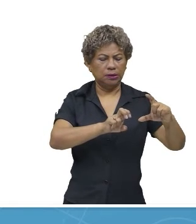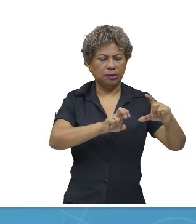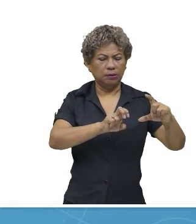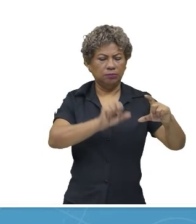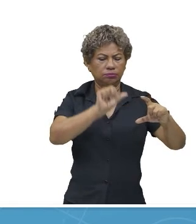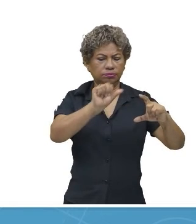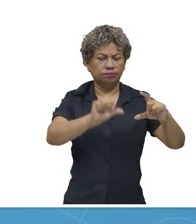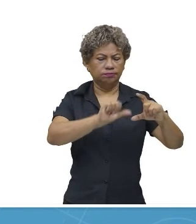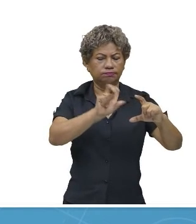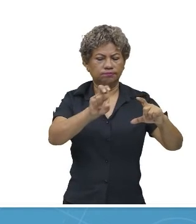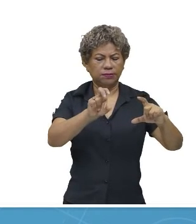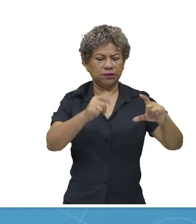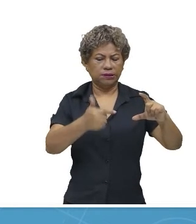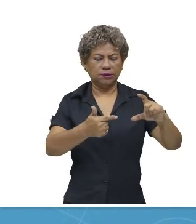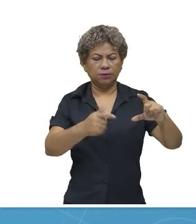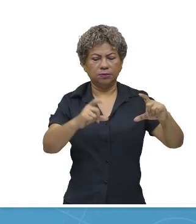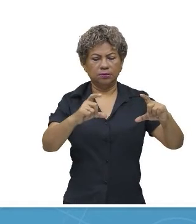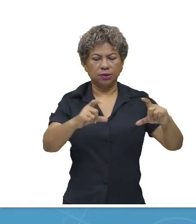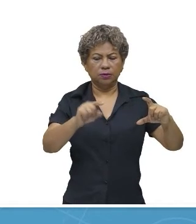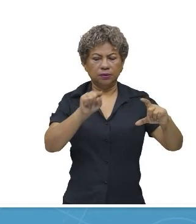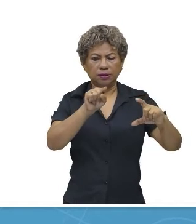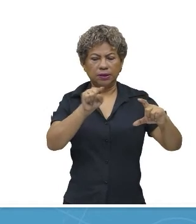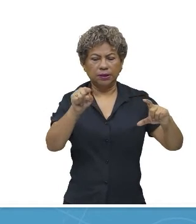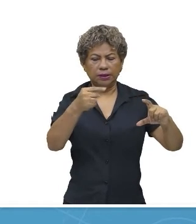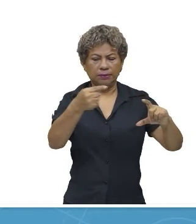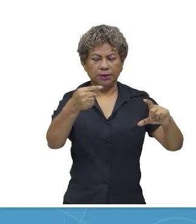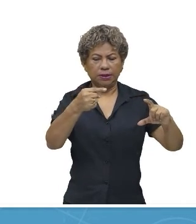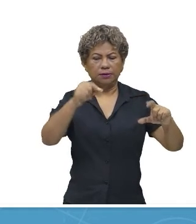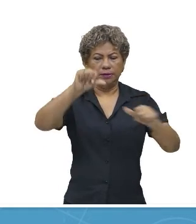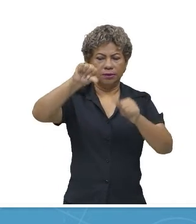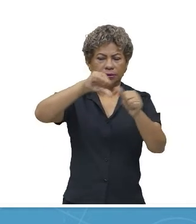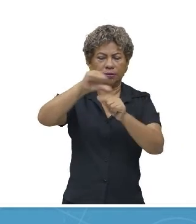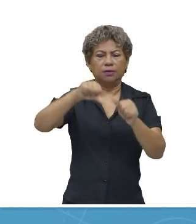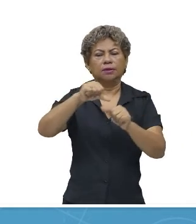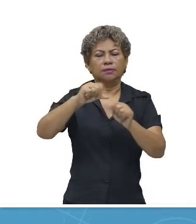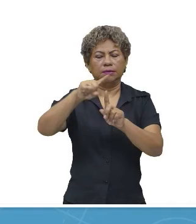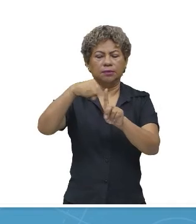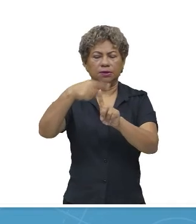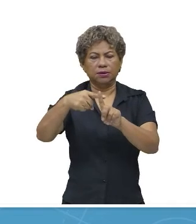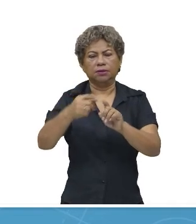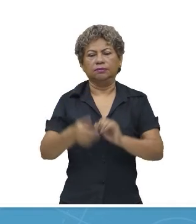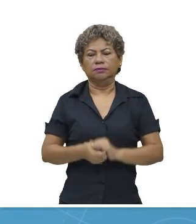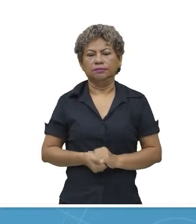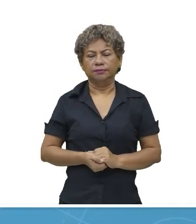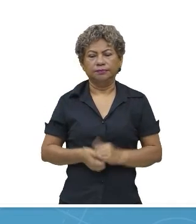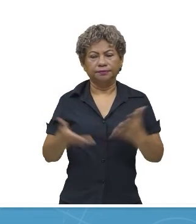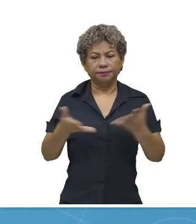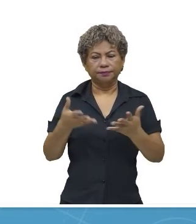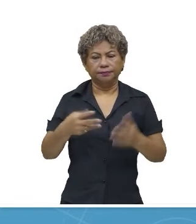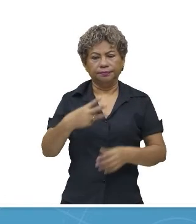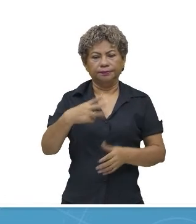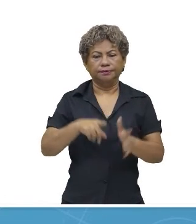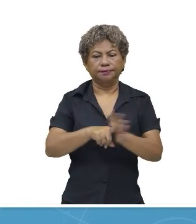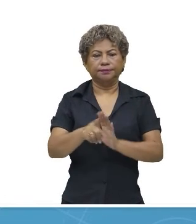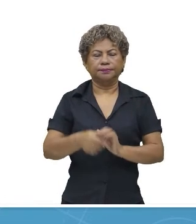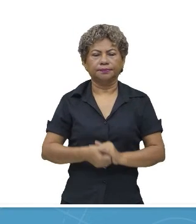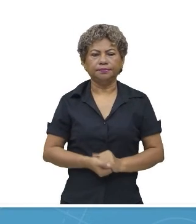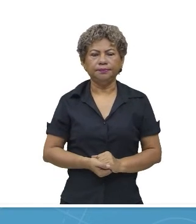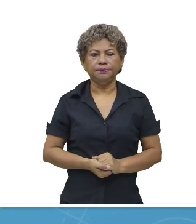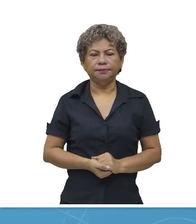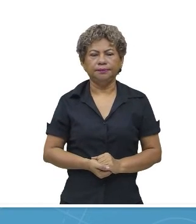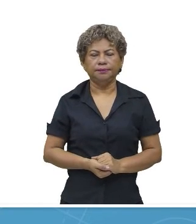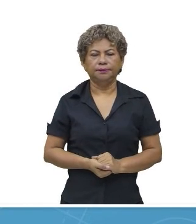quantidade ímpar, o resultado também vai ser negativo, ok? Agora a gente vai para a nossa questão de número 3.